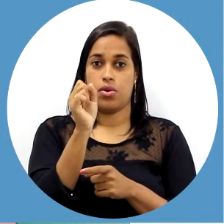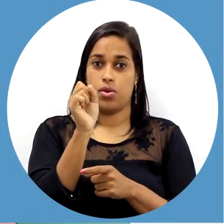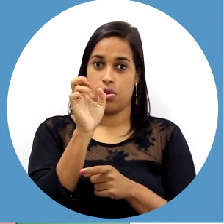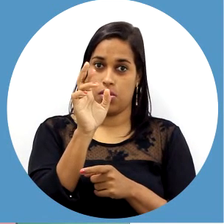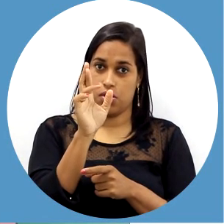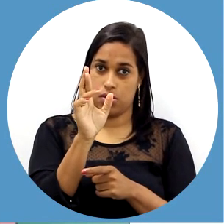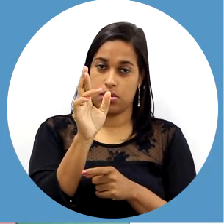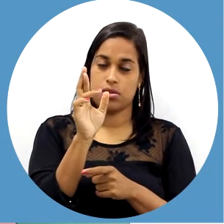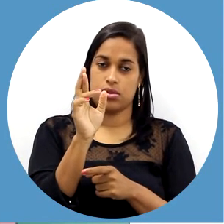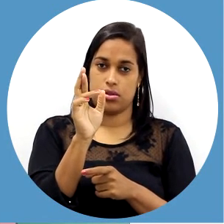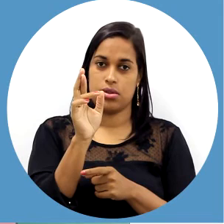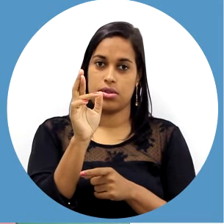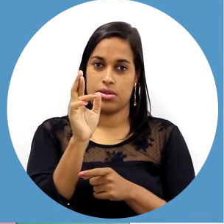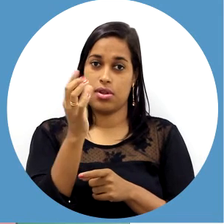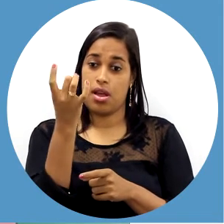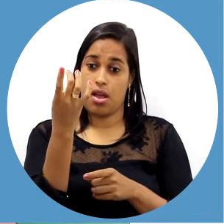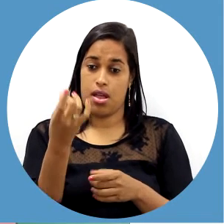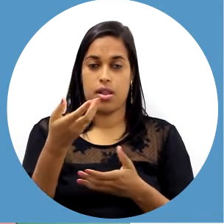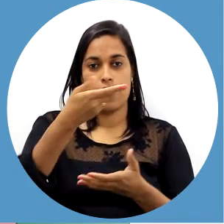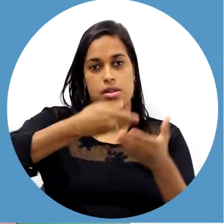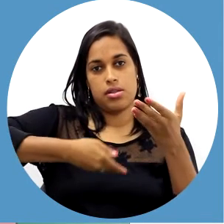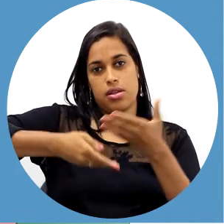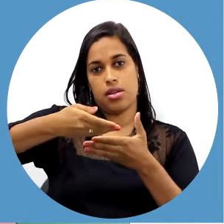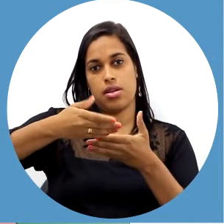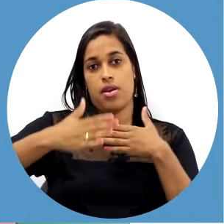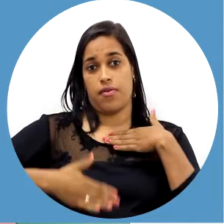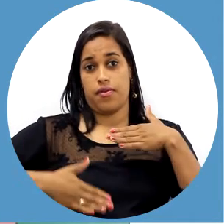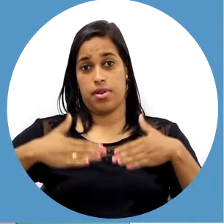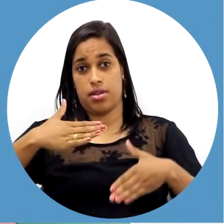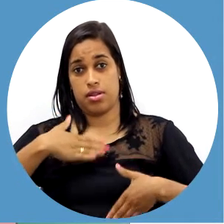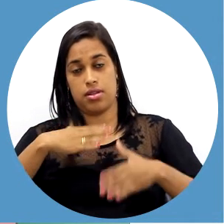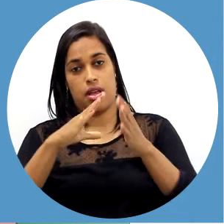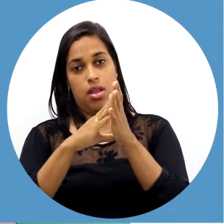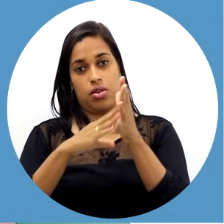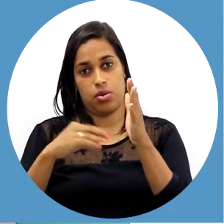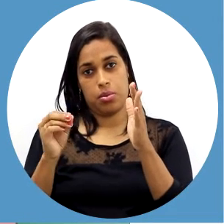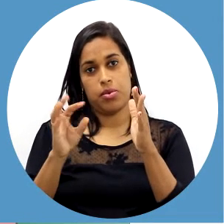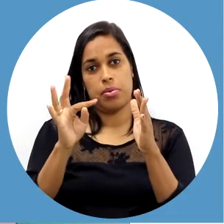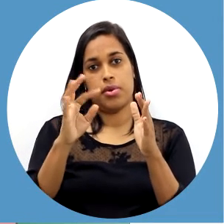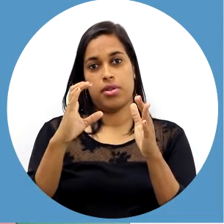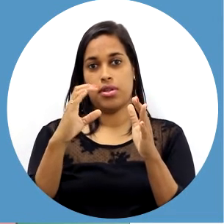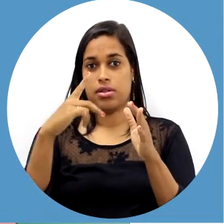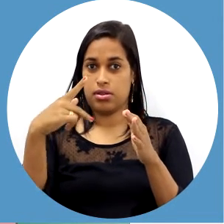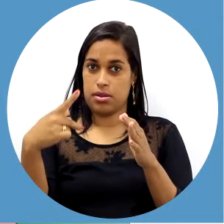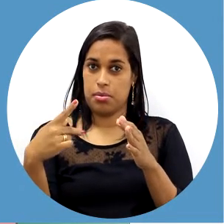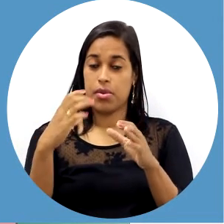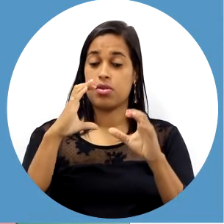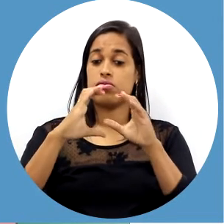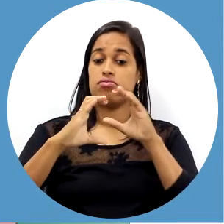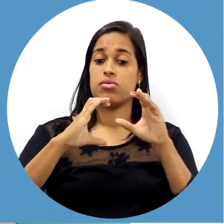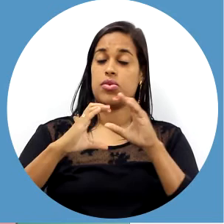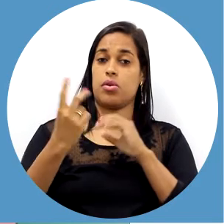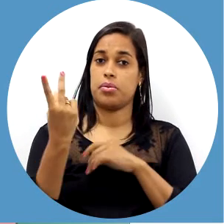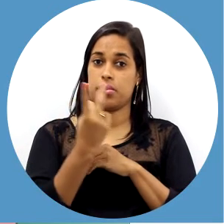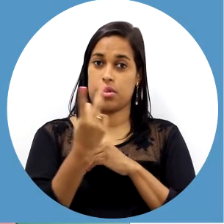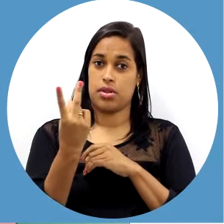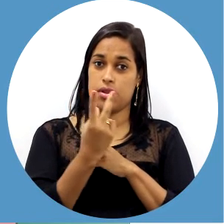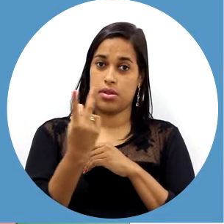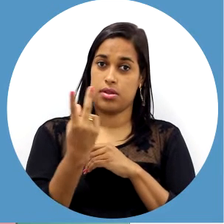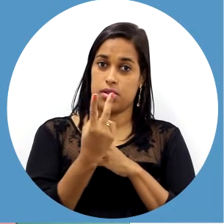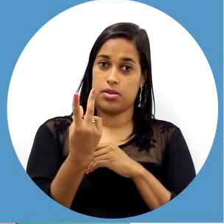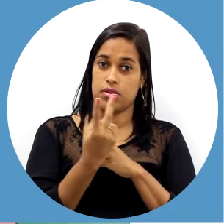modelo OSI, as camadas dele se relacionam. Então, a camada física do modelo TCP/IP se comunica com as